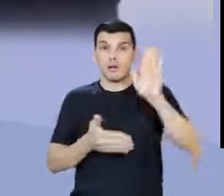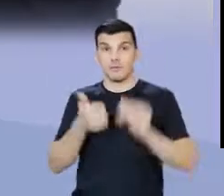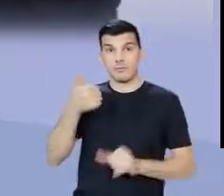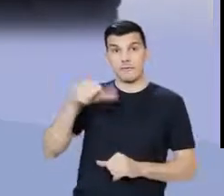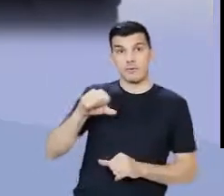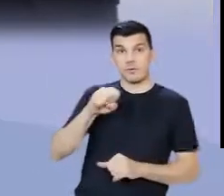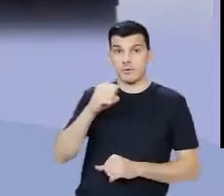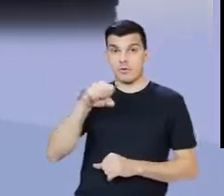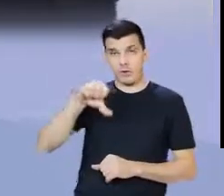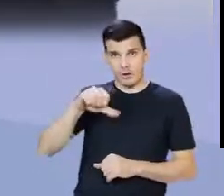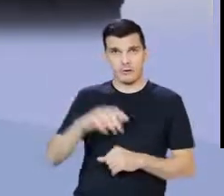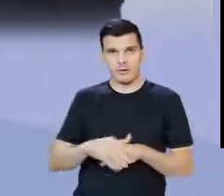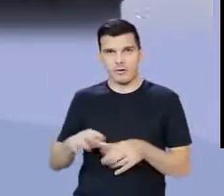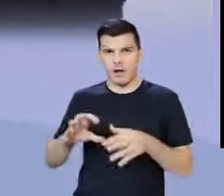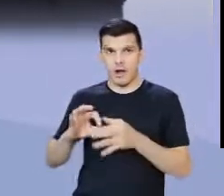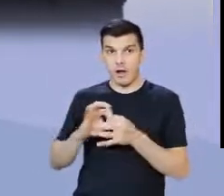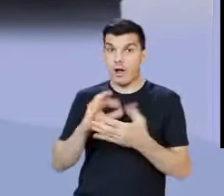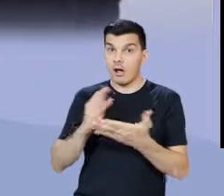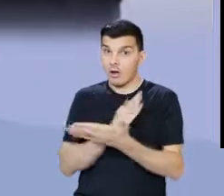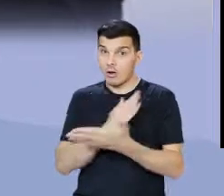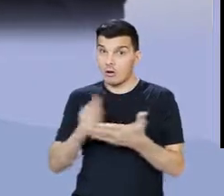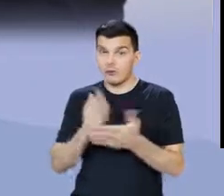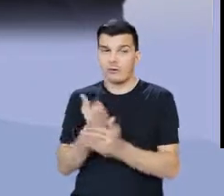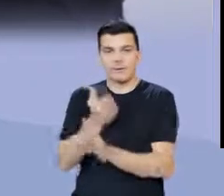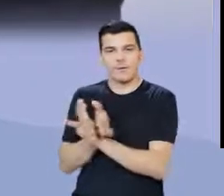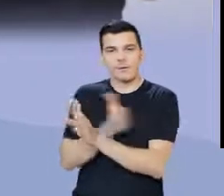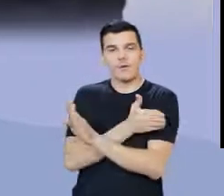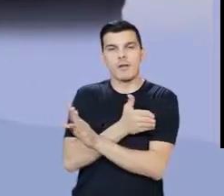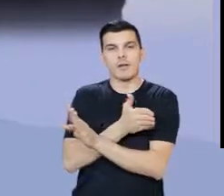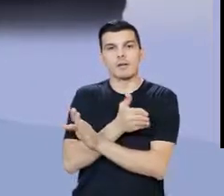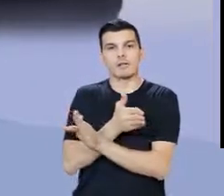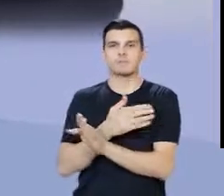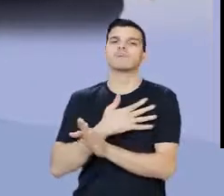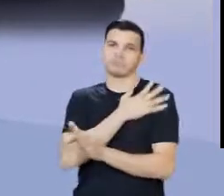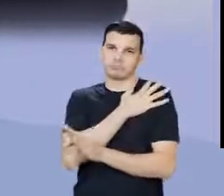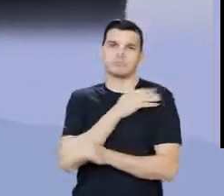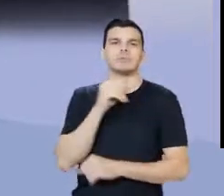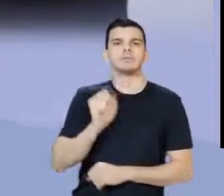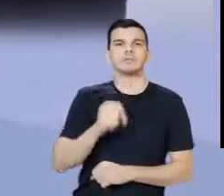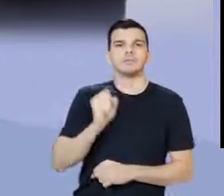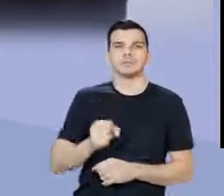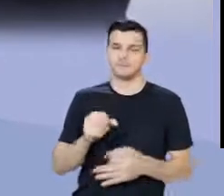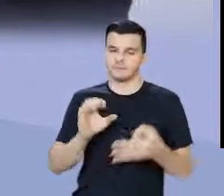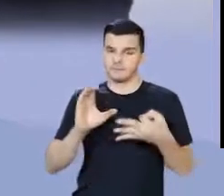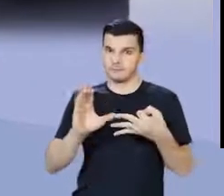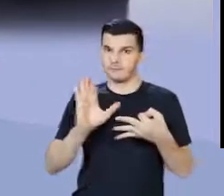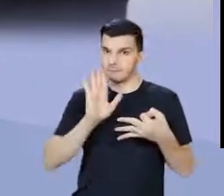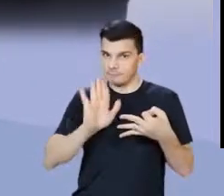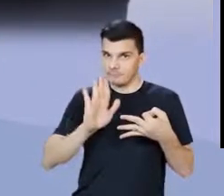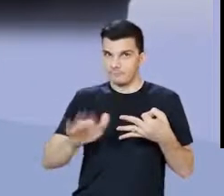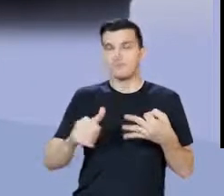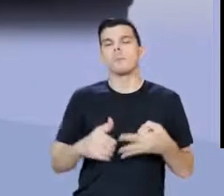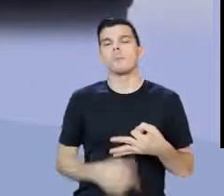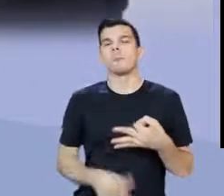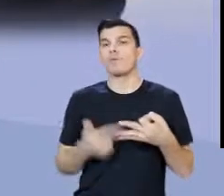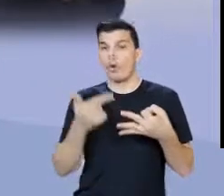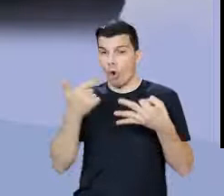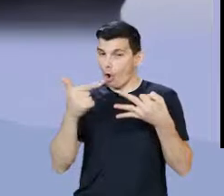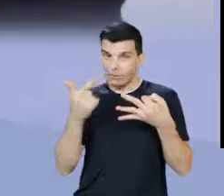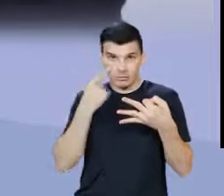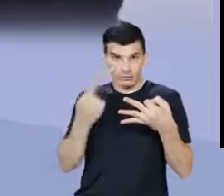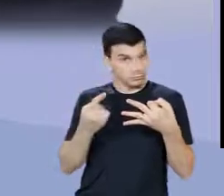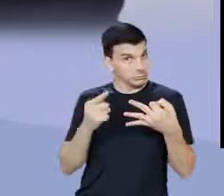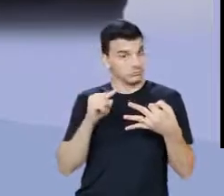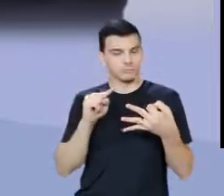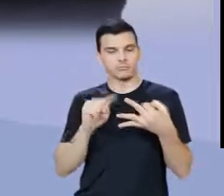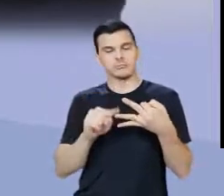de 89, estavam também alguns lá durante o regime militar? Sim, professor. Então vamos deixar ela quietinha. Se não